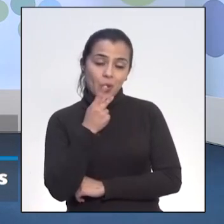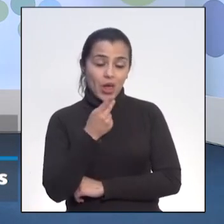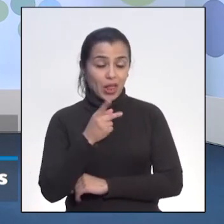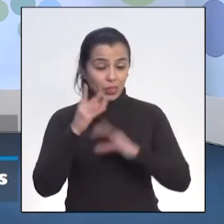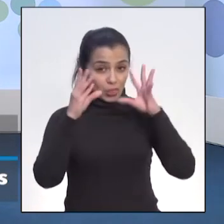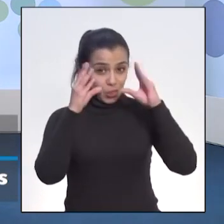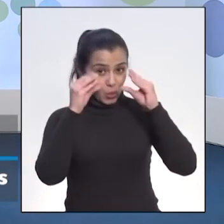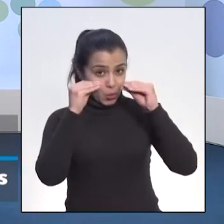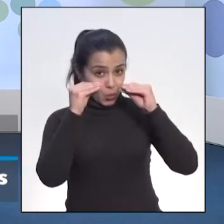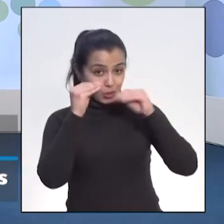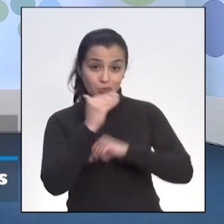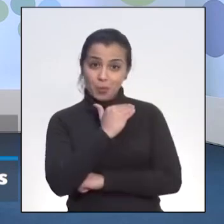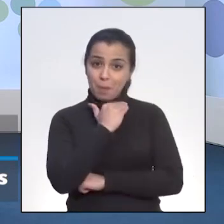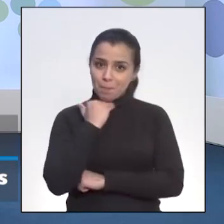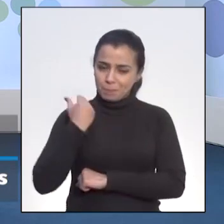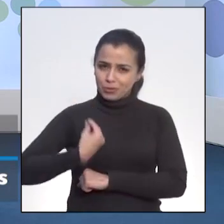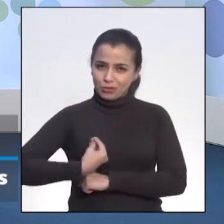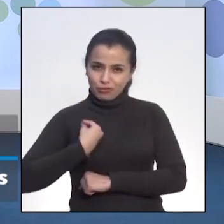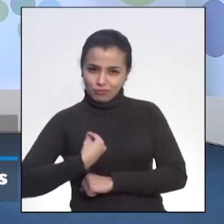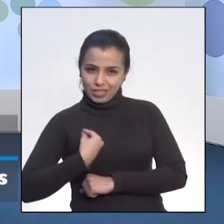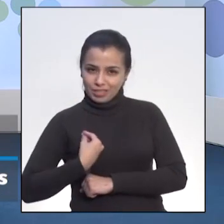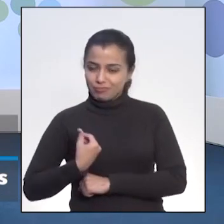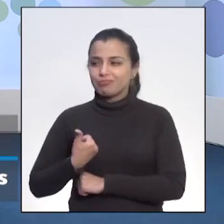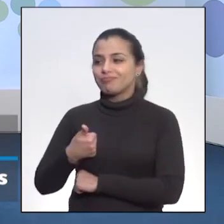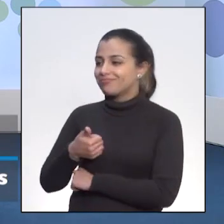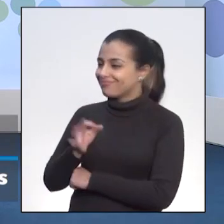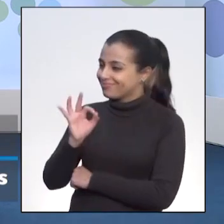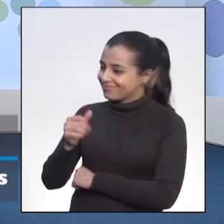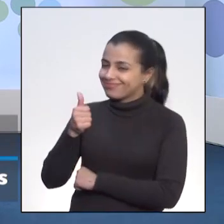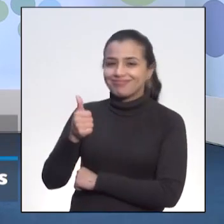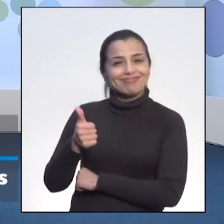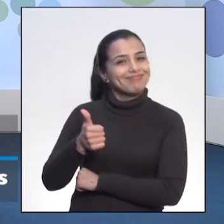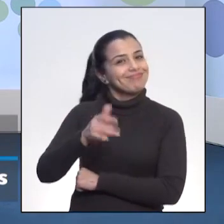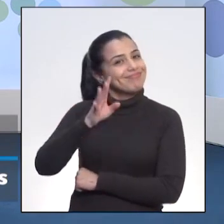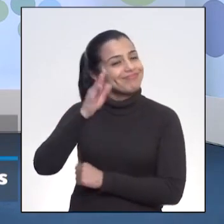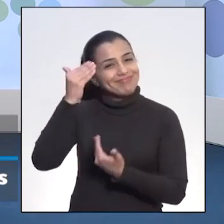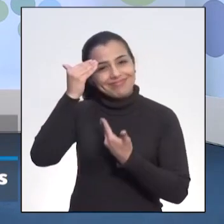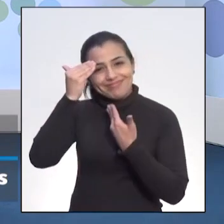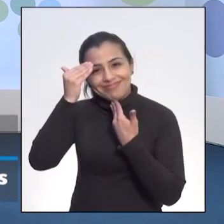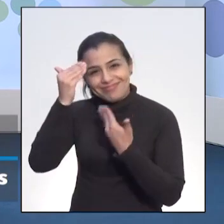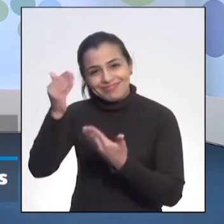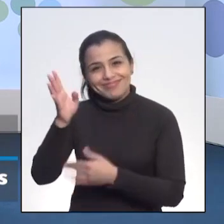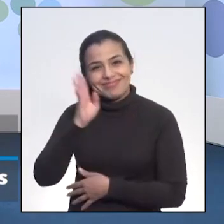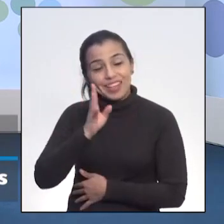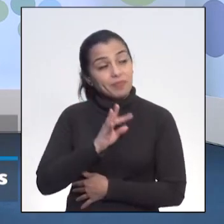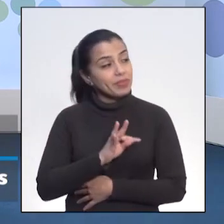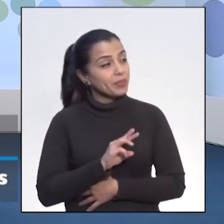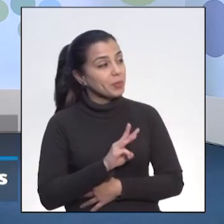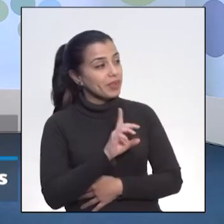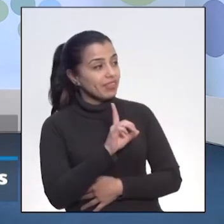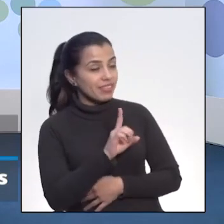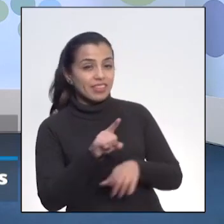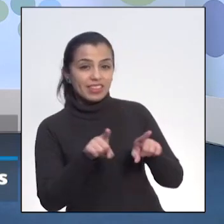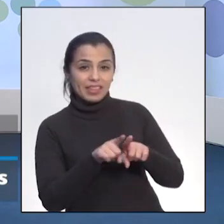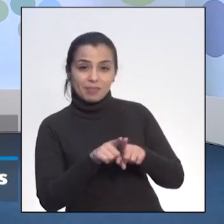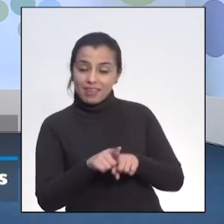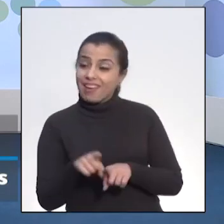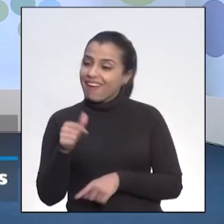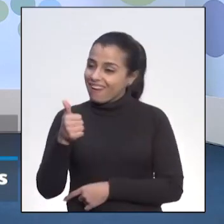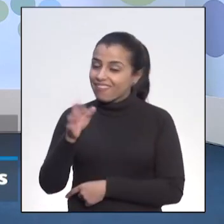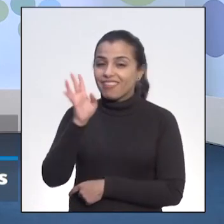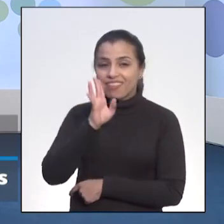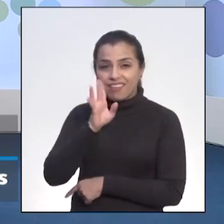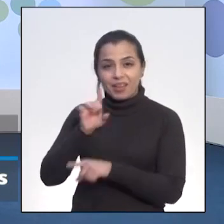mais tarde, mas esse, olha... Obrigado, The Roger. Walking Dead também, The desculpa. Walking Dead. É. The Walking Dead era um quadrinho, né? Era uma